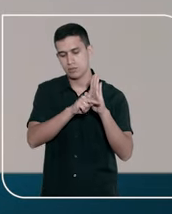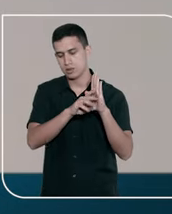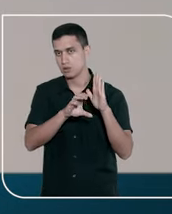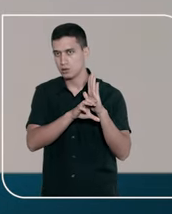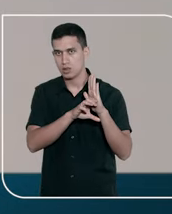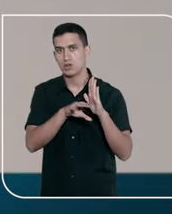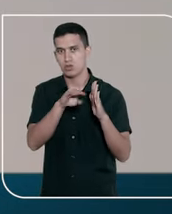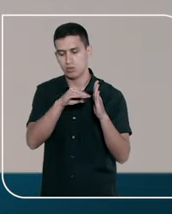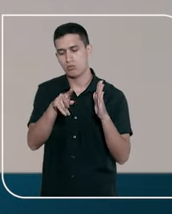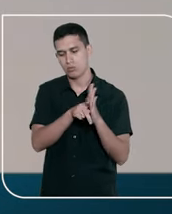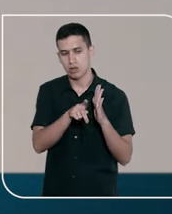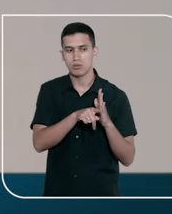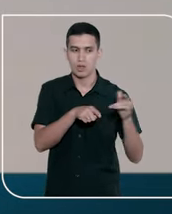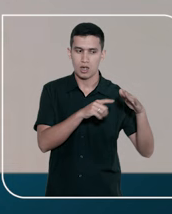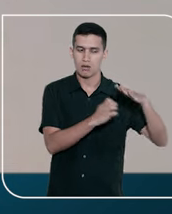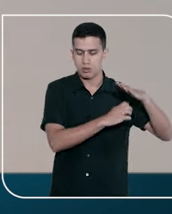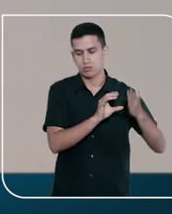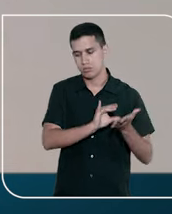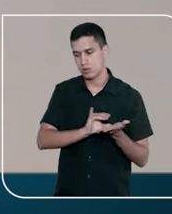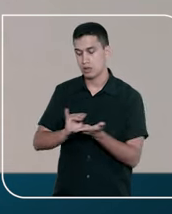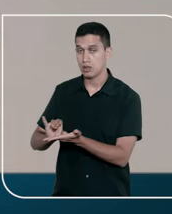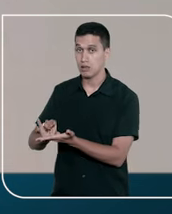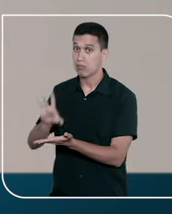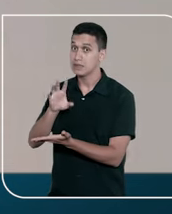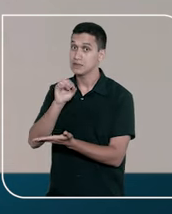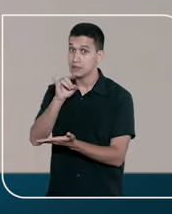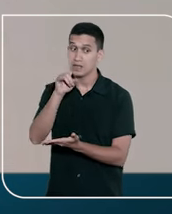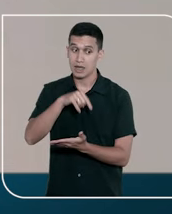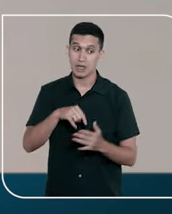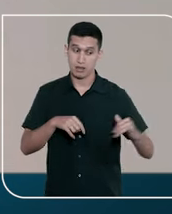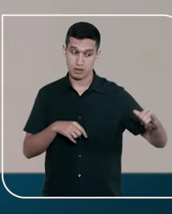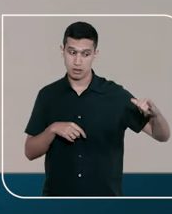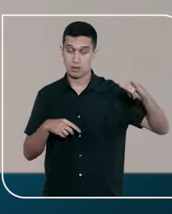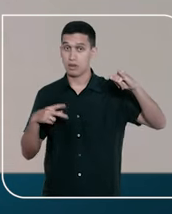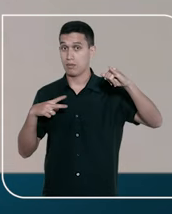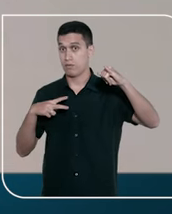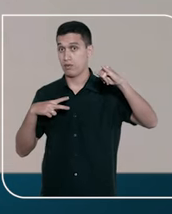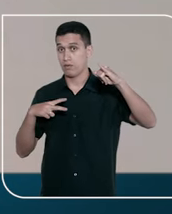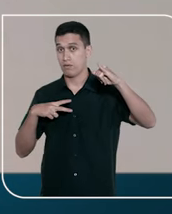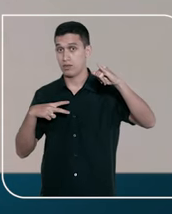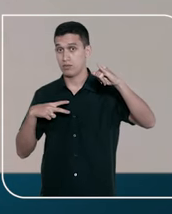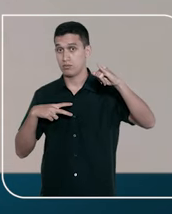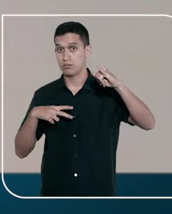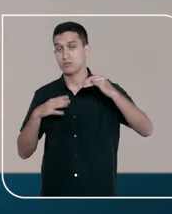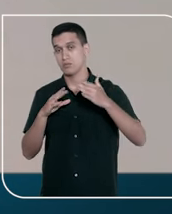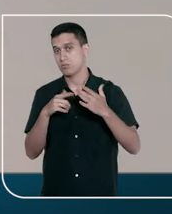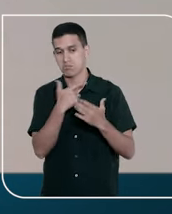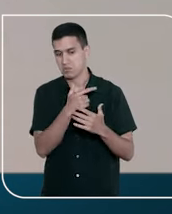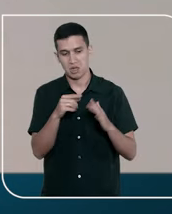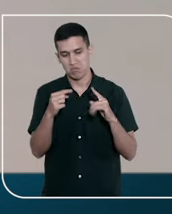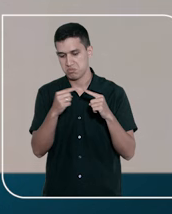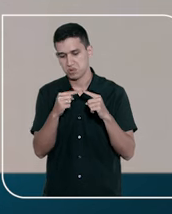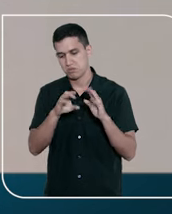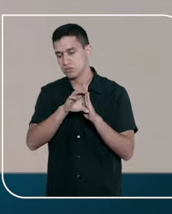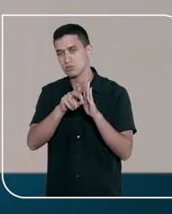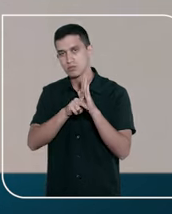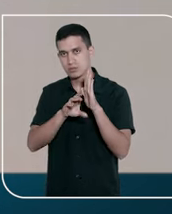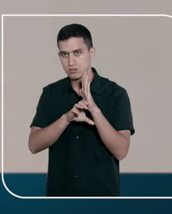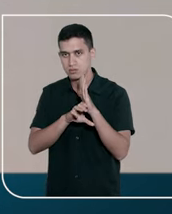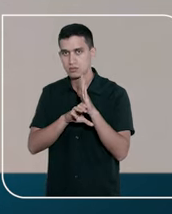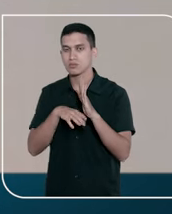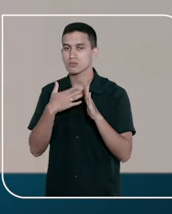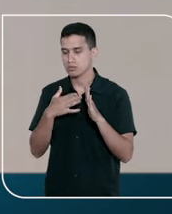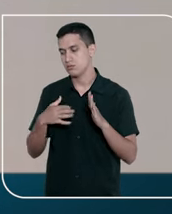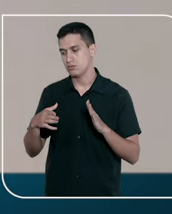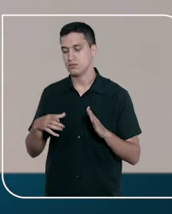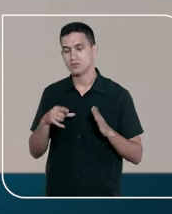de indenização. Agora, se é uma aeronave privada, não está prestando serviço, não há aplicação do CDC, aí a indenização se